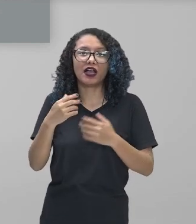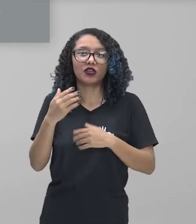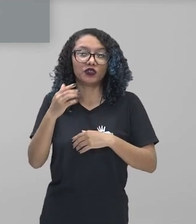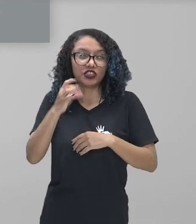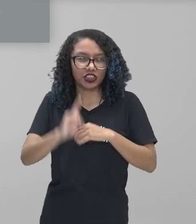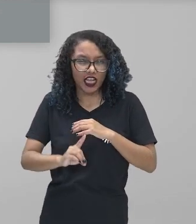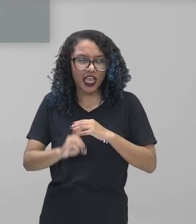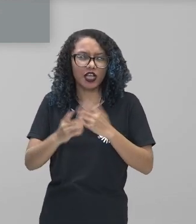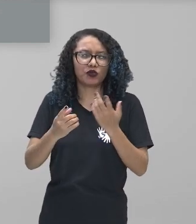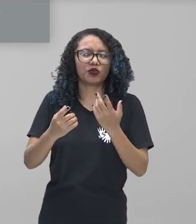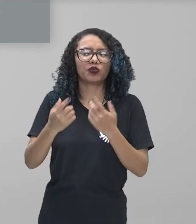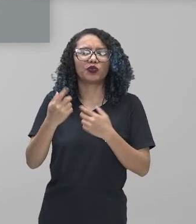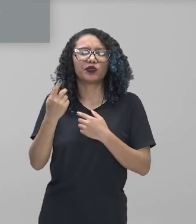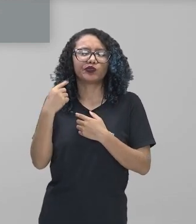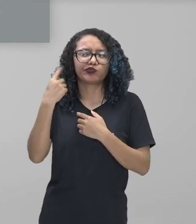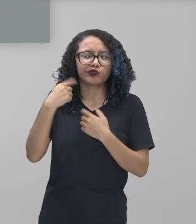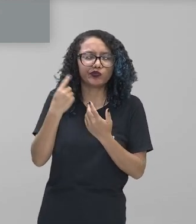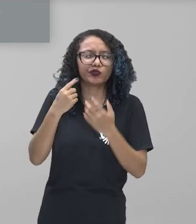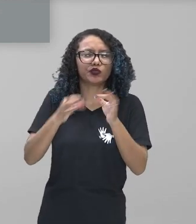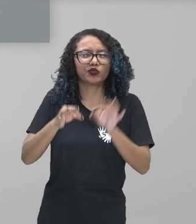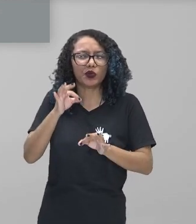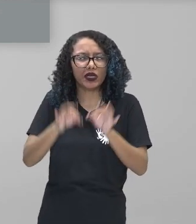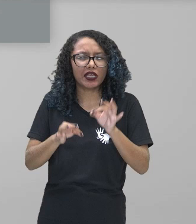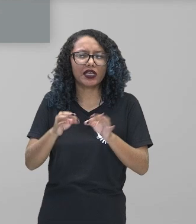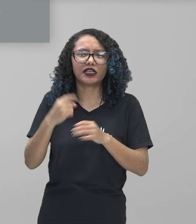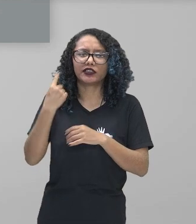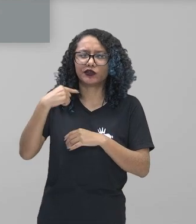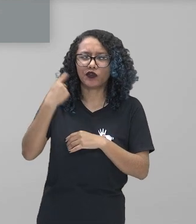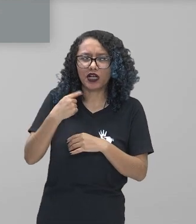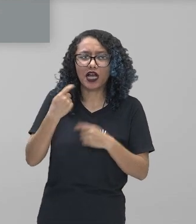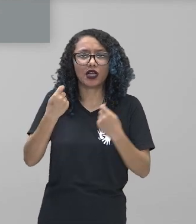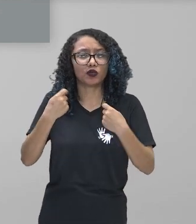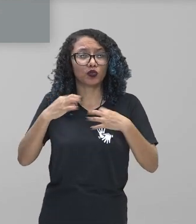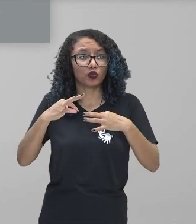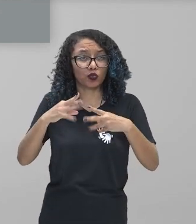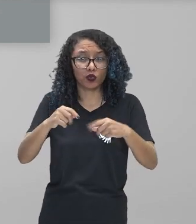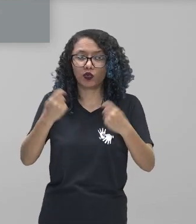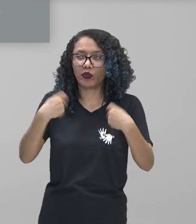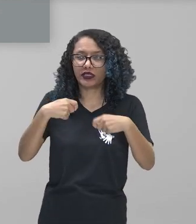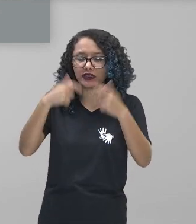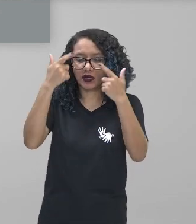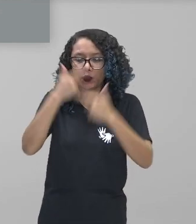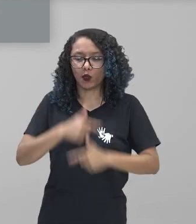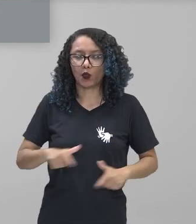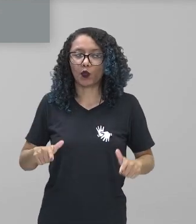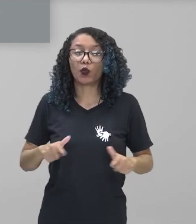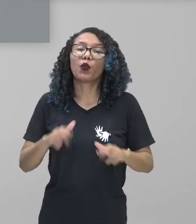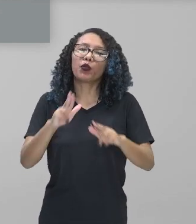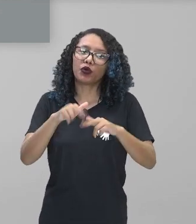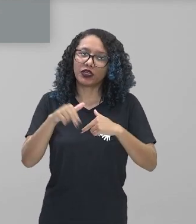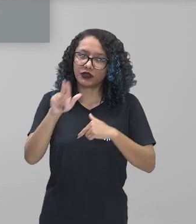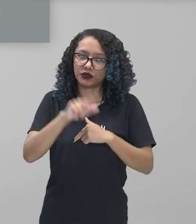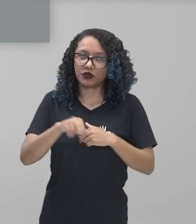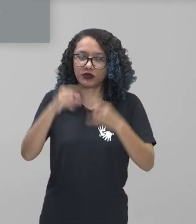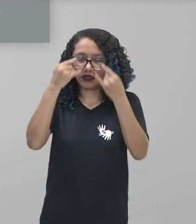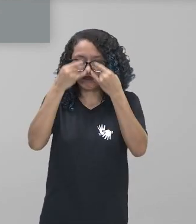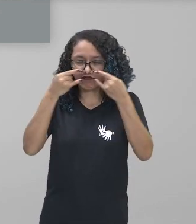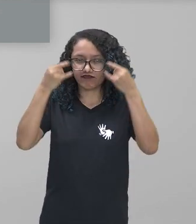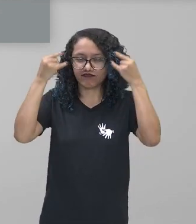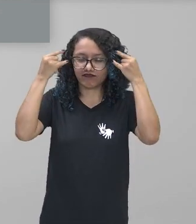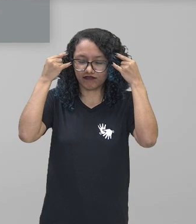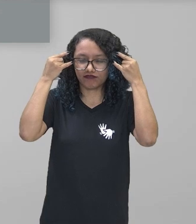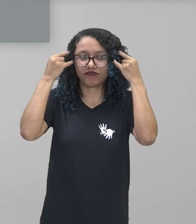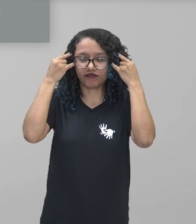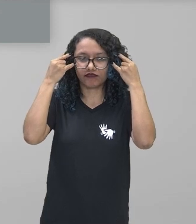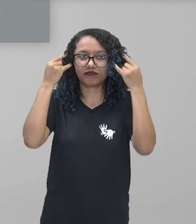quê? Imparciais. Por isso que tem esse símbolo aí da venda nos olhos, Para tratar dessa ideia